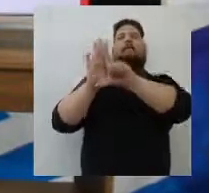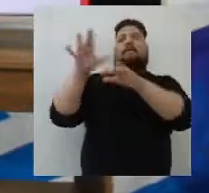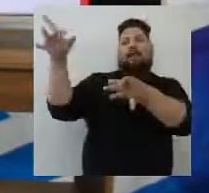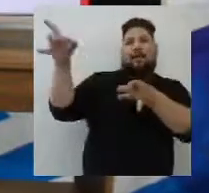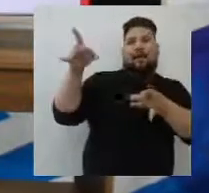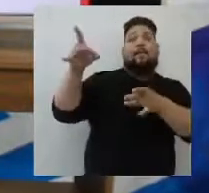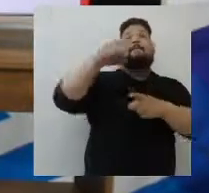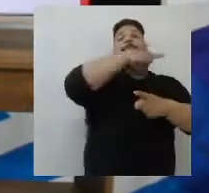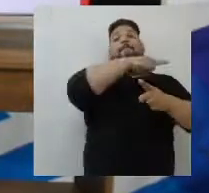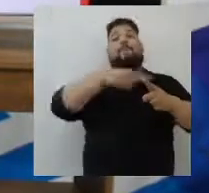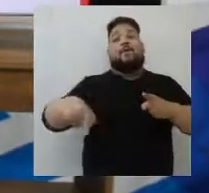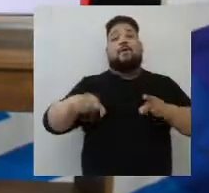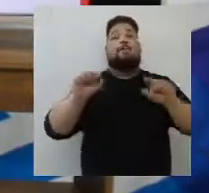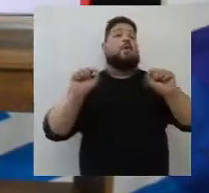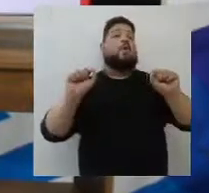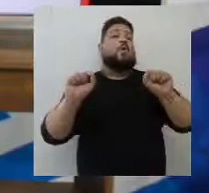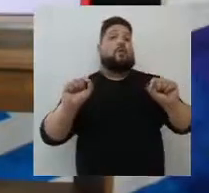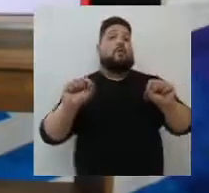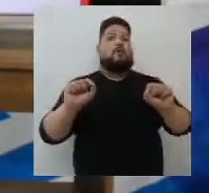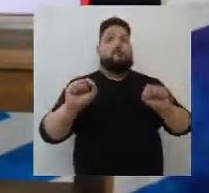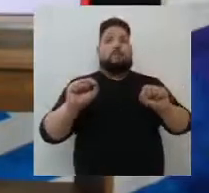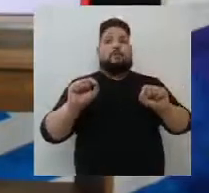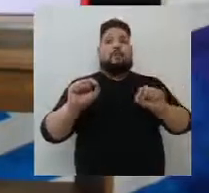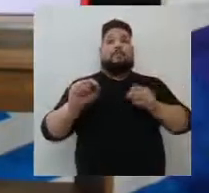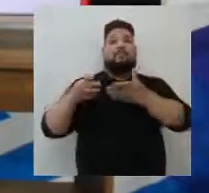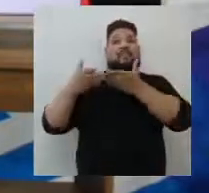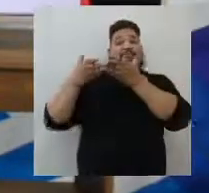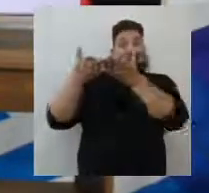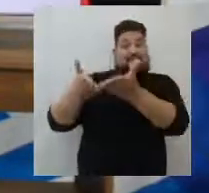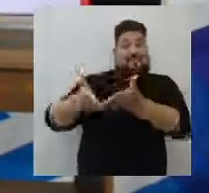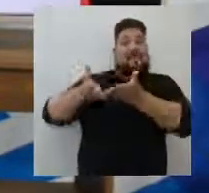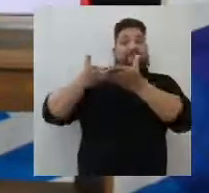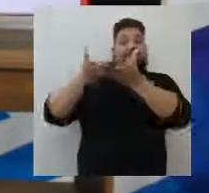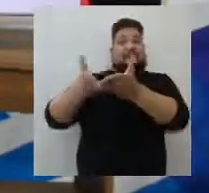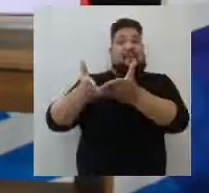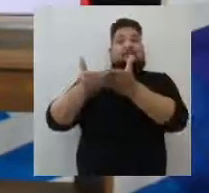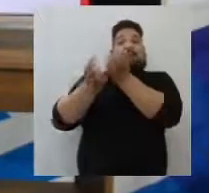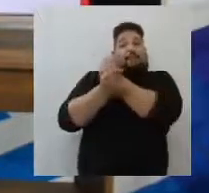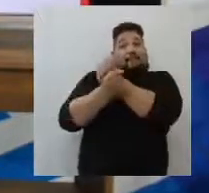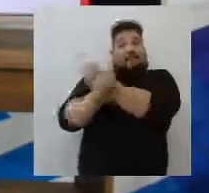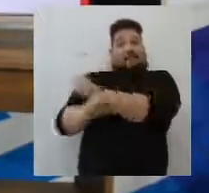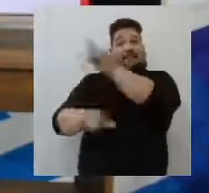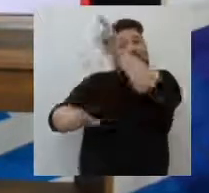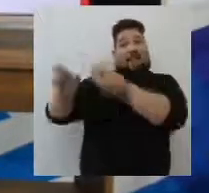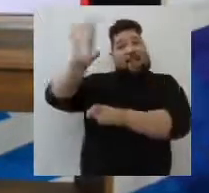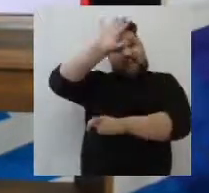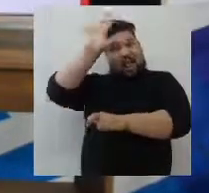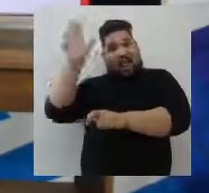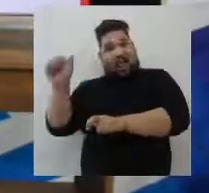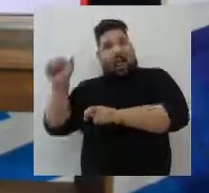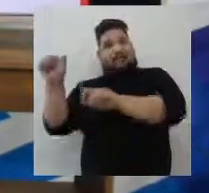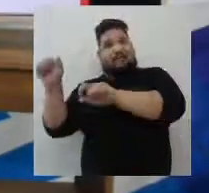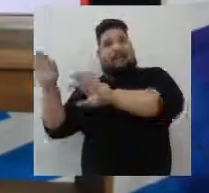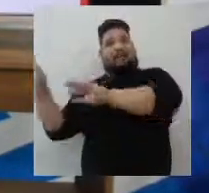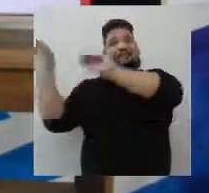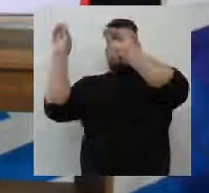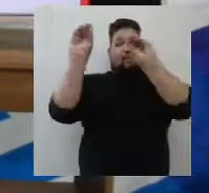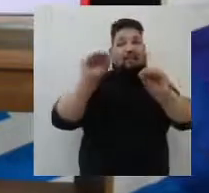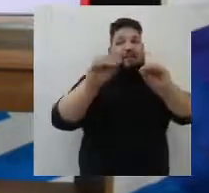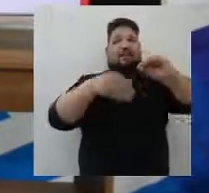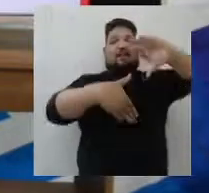a princípio, o tráfico de pessoas escravizadas da África para o continente